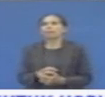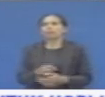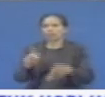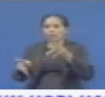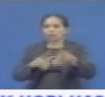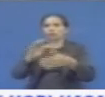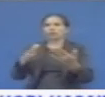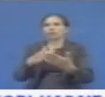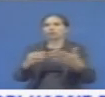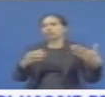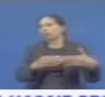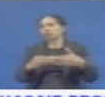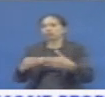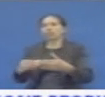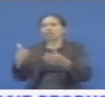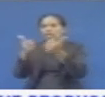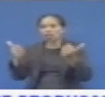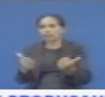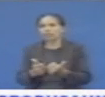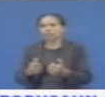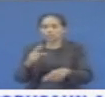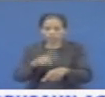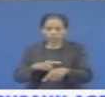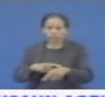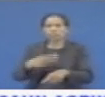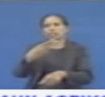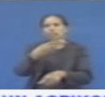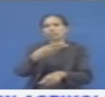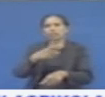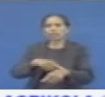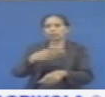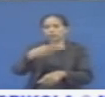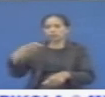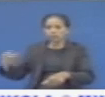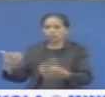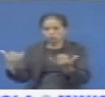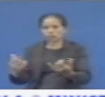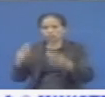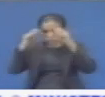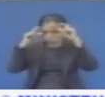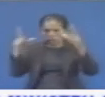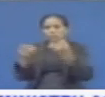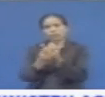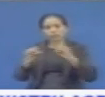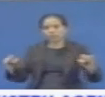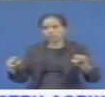comunidade sirne liliu alde watua. Usi Indonesia de tempo até mais Timor Ocuan, tu agora né, lá se subiu